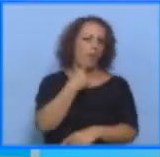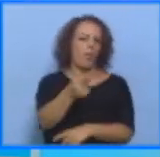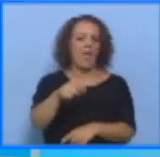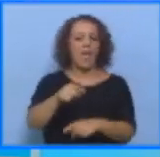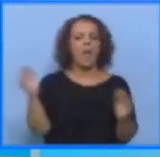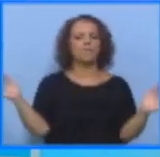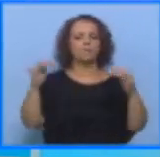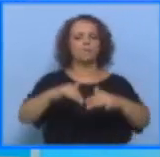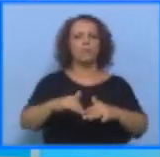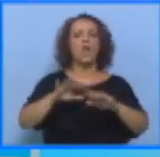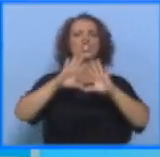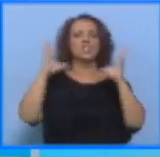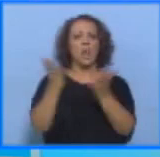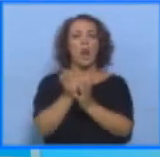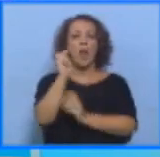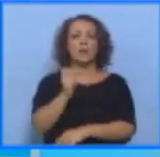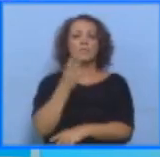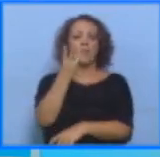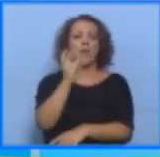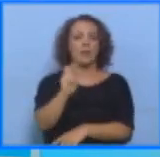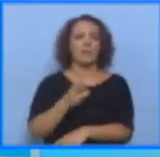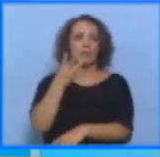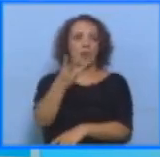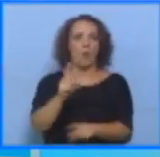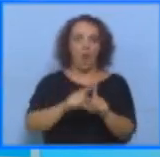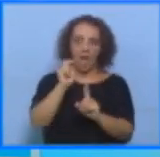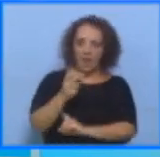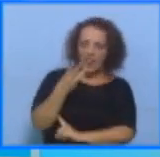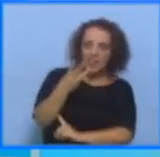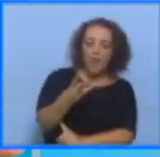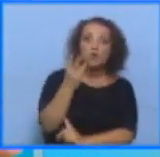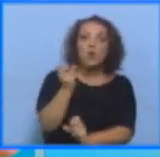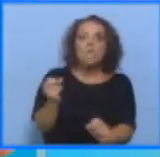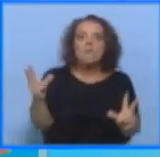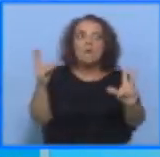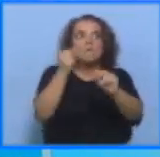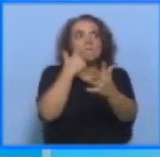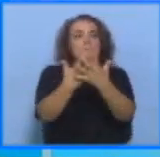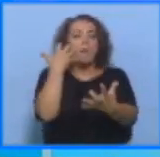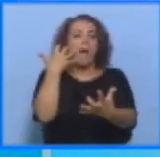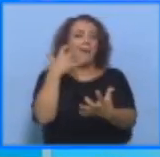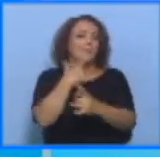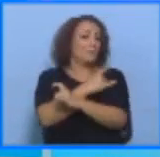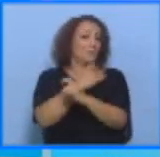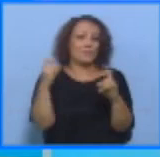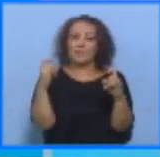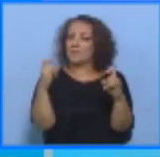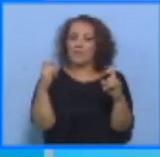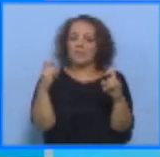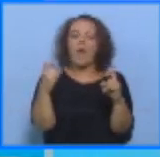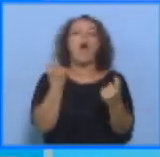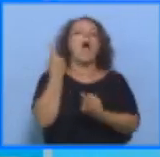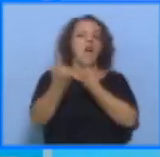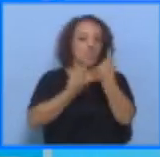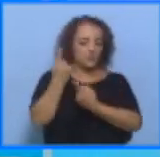impossível, cada 3 anos, estar a trazer grandes novidades, que é completamente impossível e irrealista. Portanto, muitas vezes vão